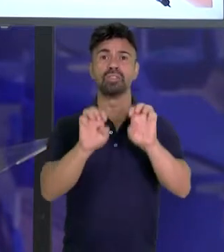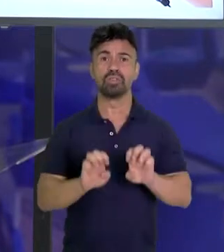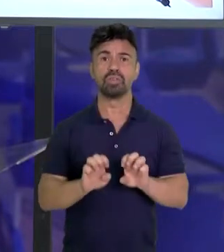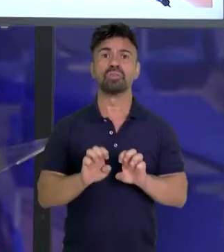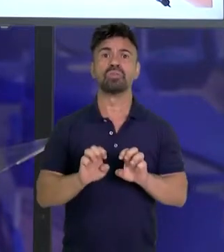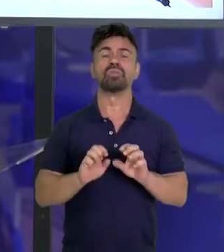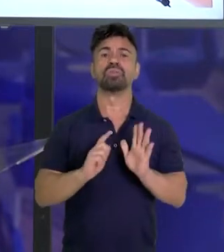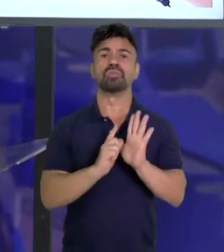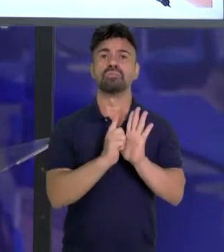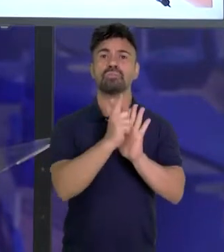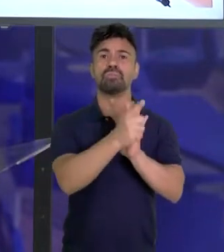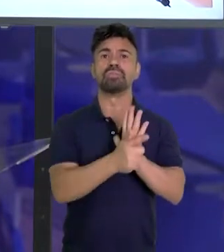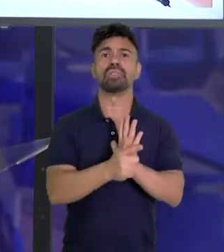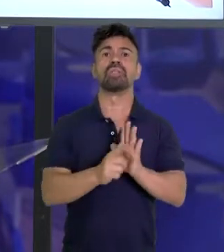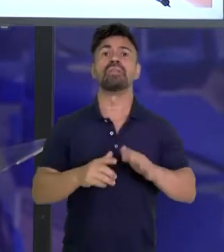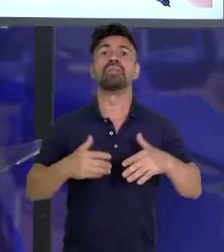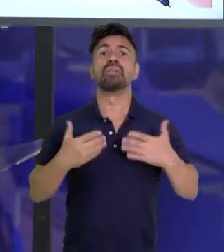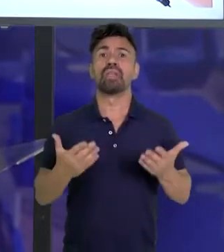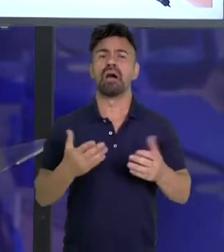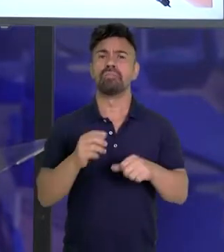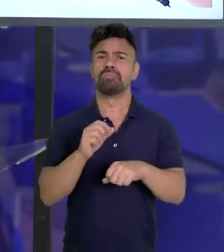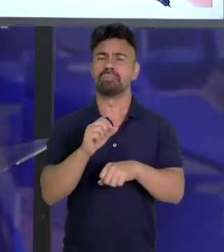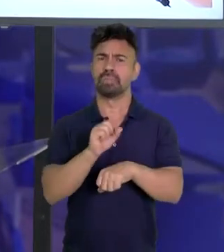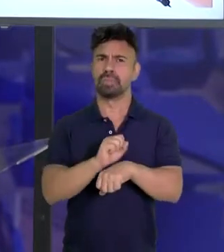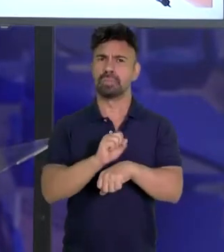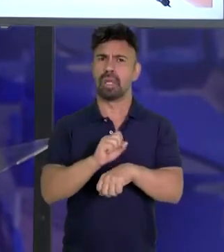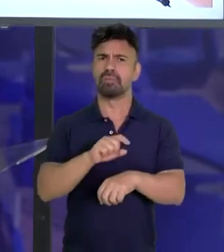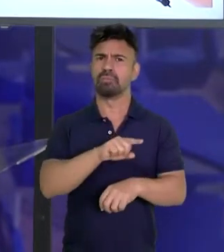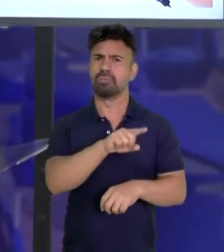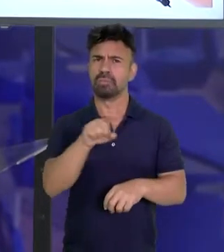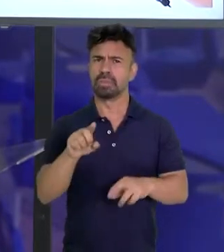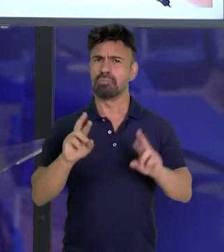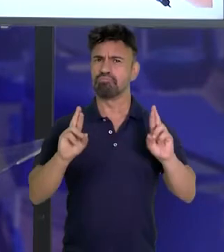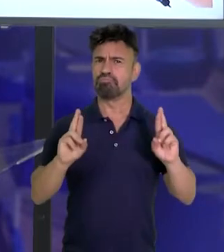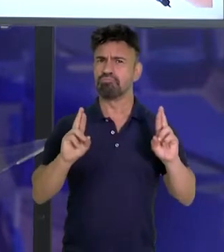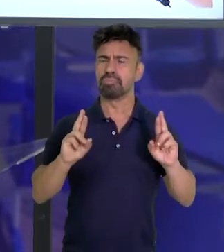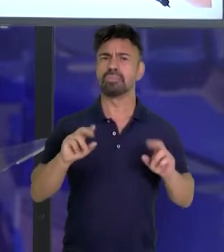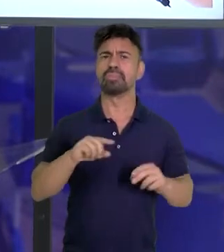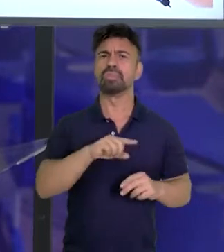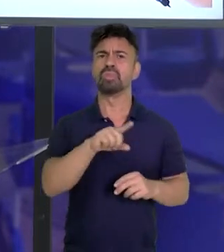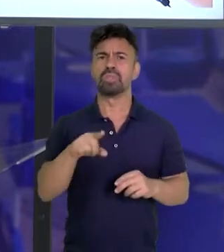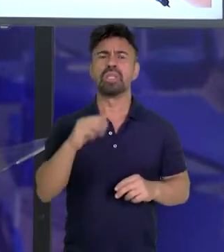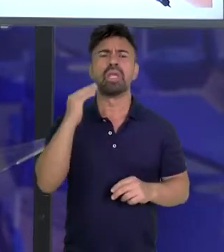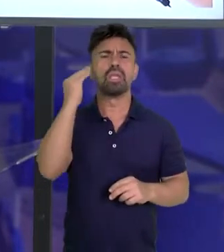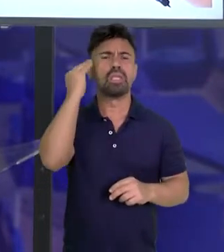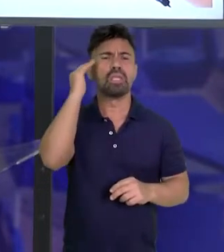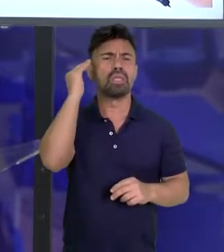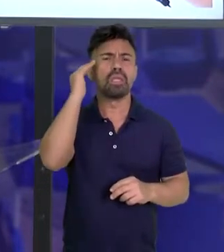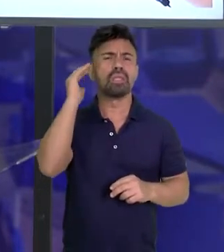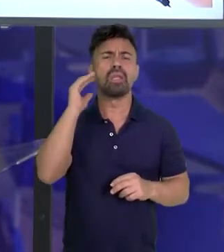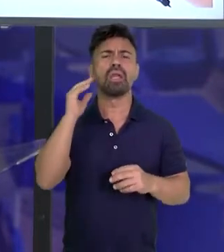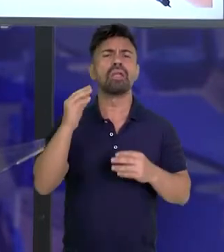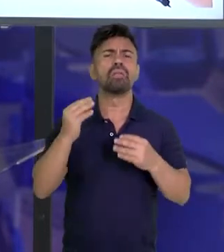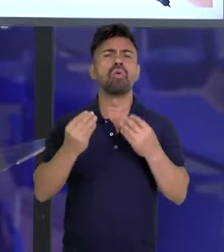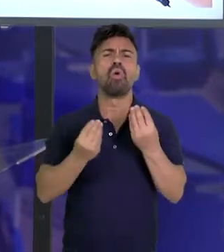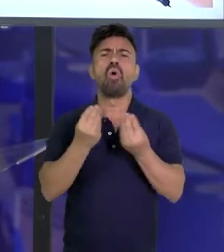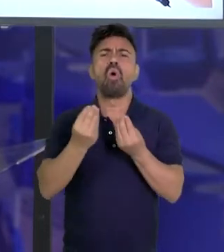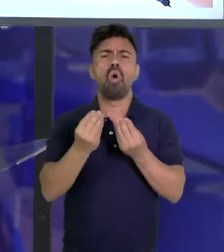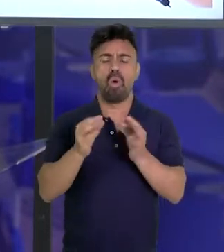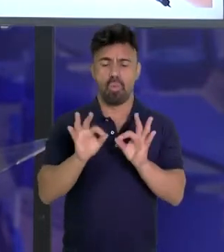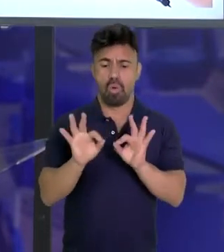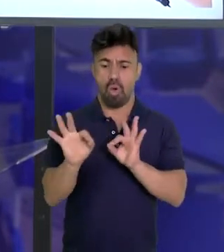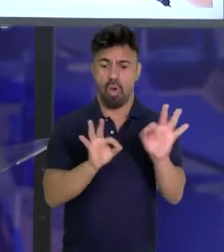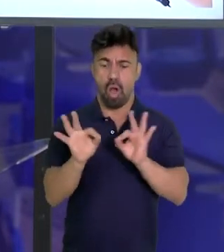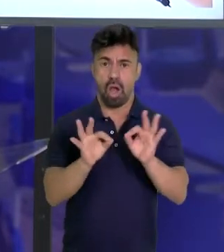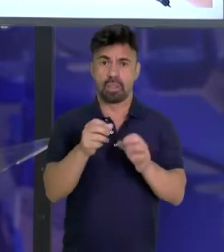desse gênero. Então, a gente espera que hoje vocês saiam da nossa aula entendendo como é que se organiza